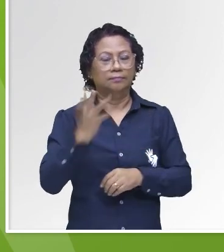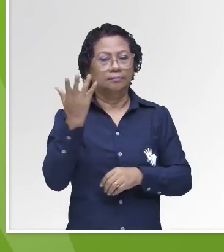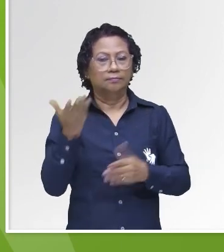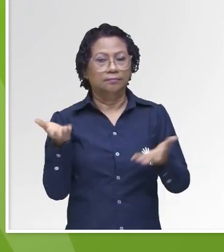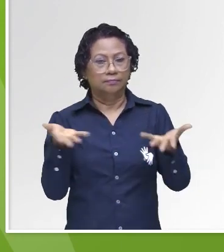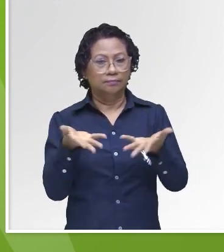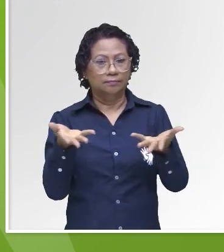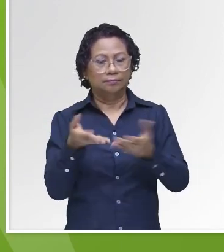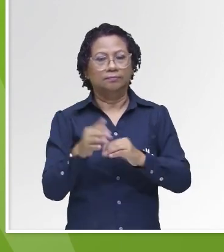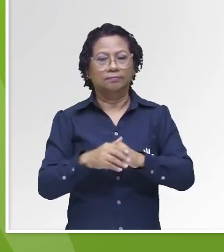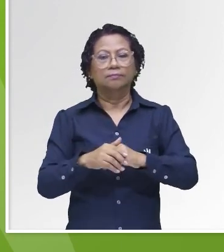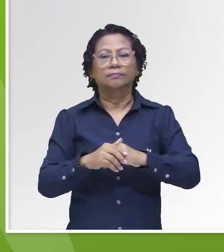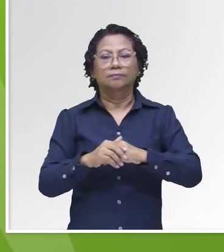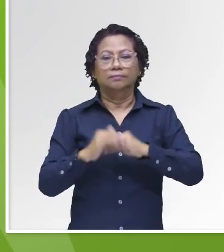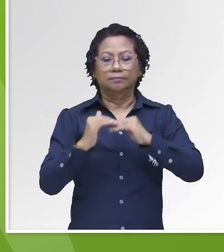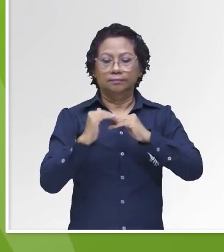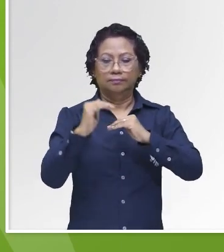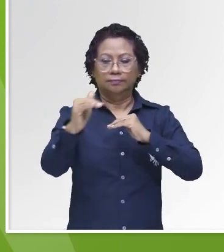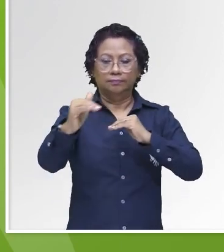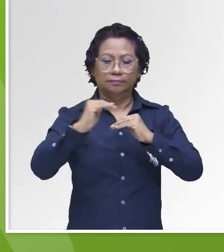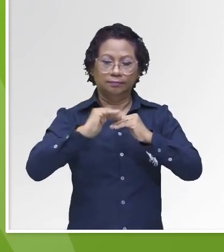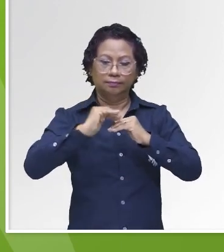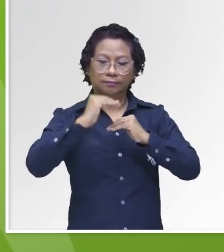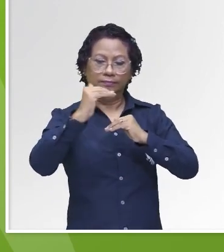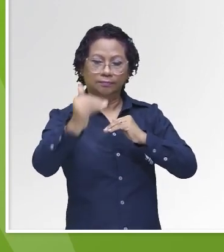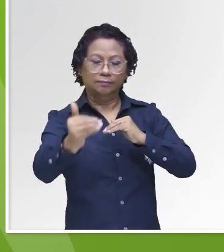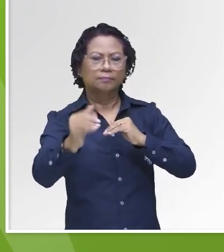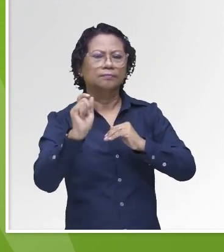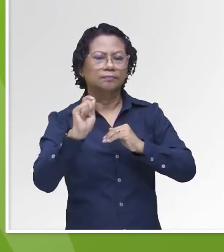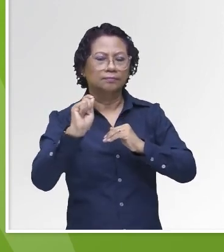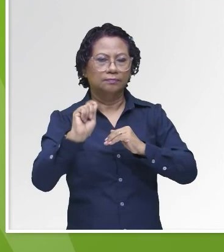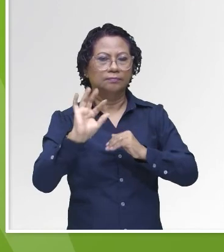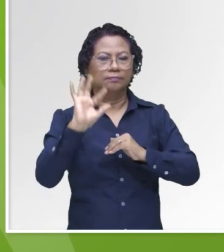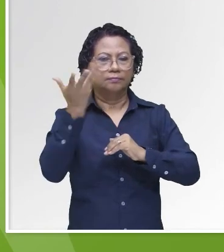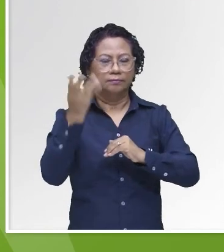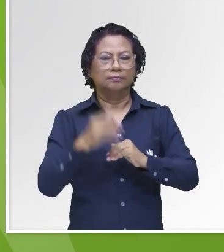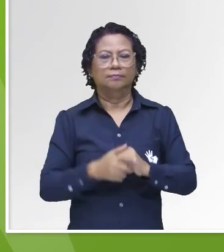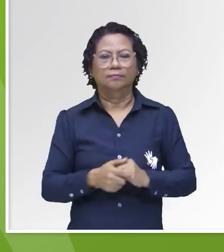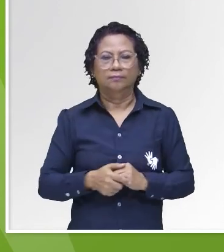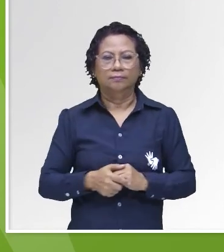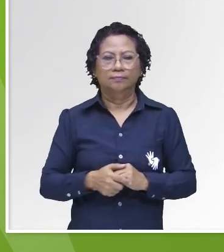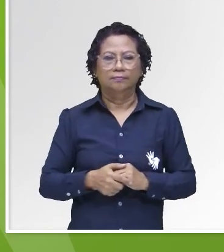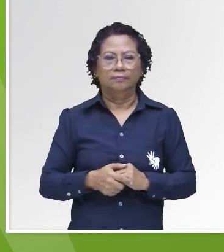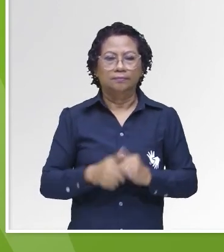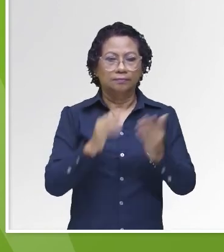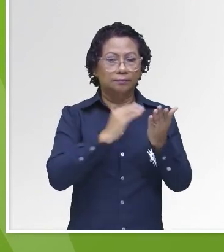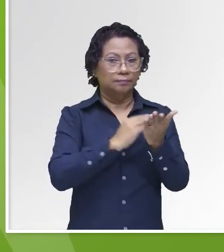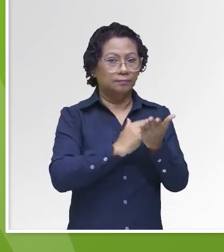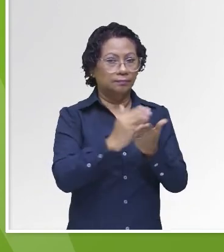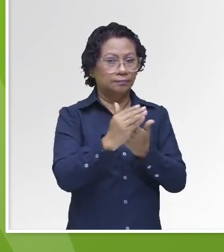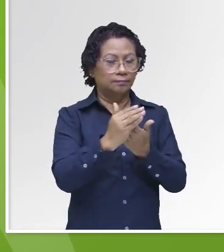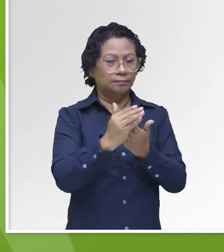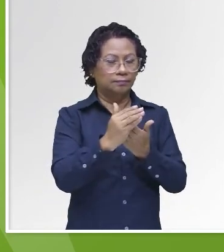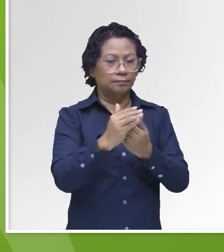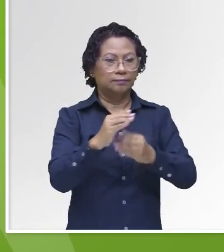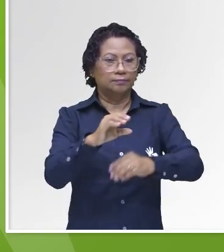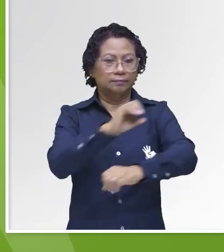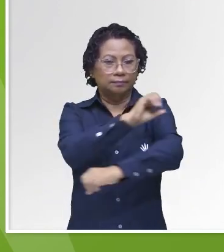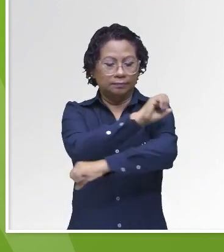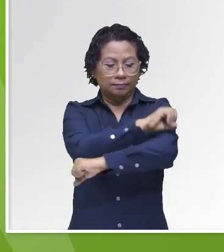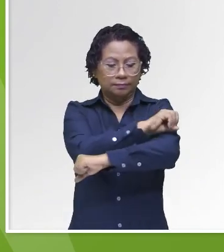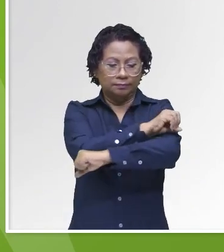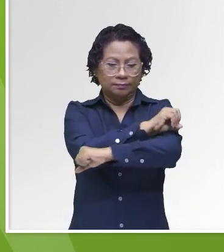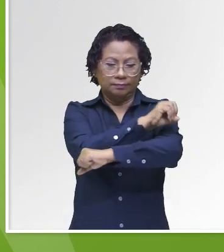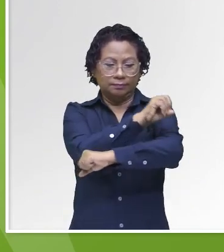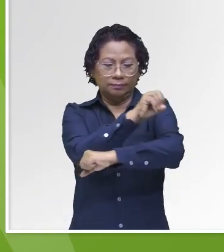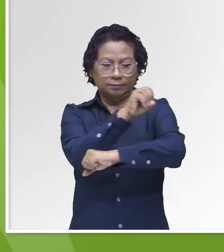exato momento, olha o que acontece. O corpo saiu de uma posição na horizontal e chegou em outra, não